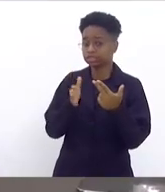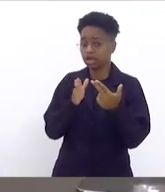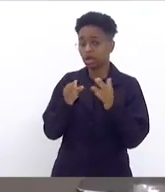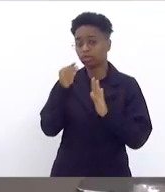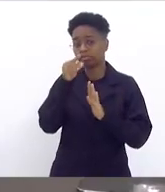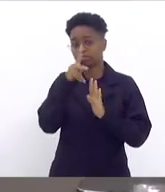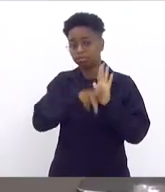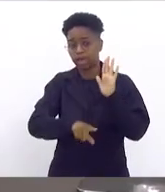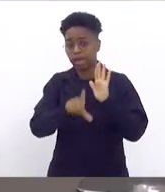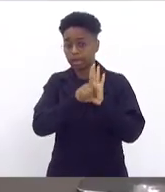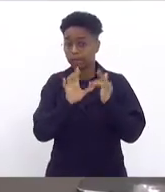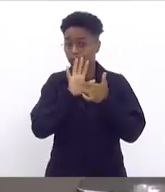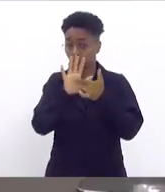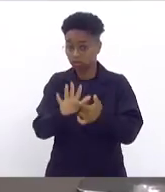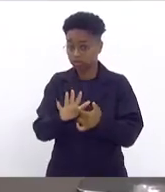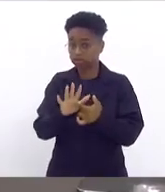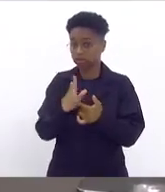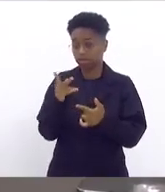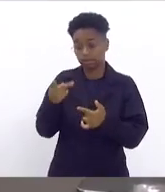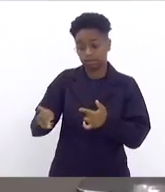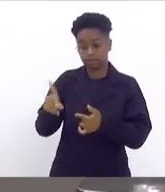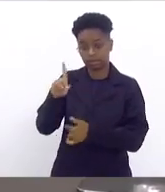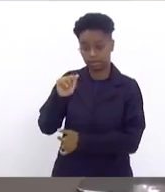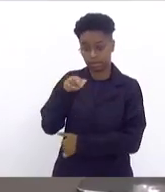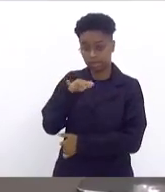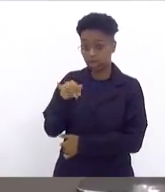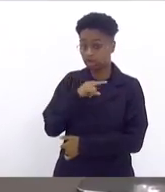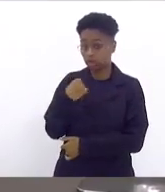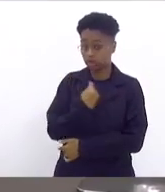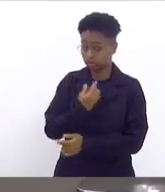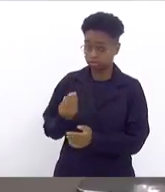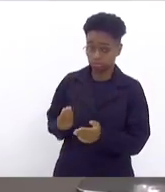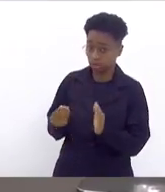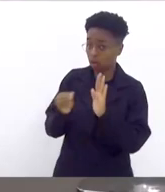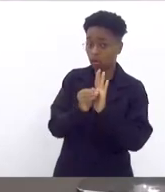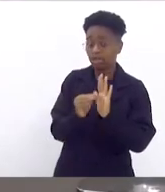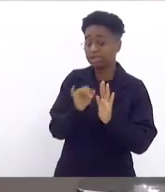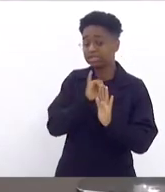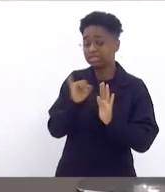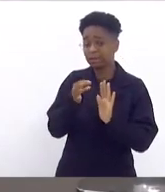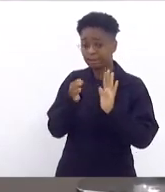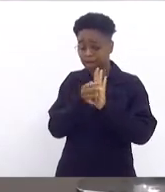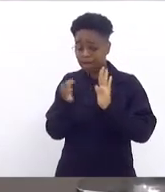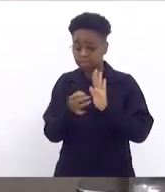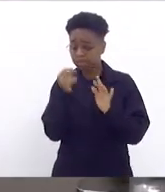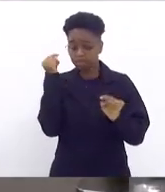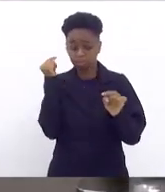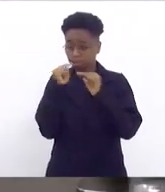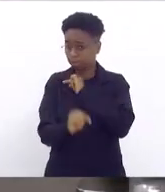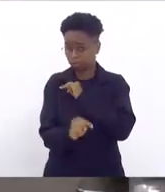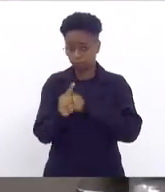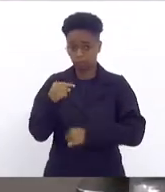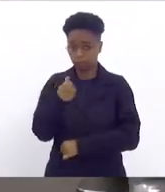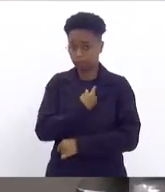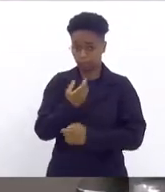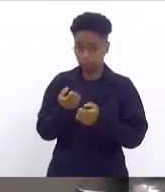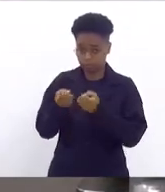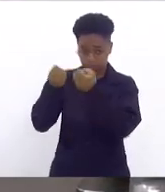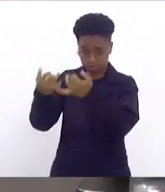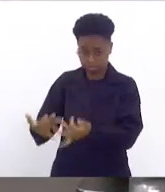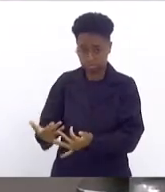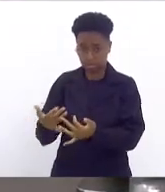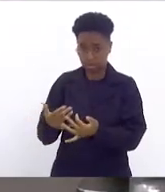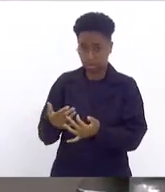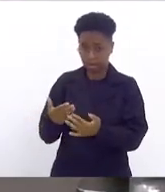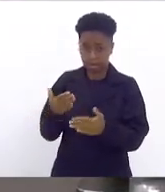da deputada Dani, a gente vai estar submetendo, porque se eles derem um parecer que não está em consonância com o que a gente deliberou, trava